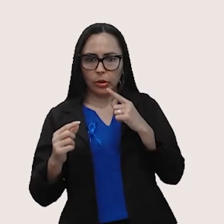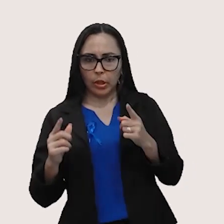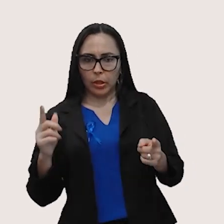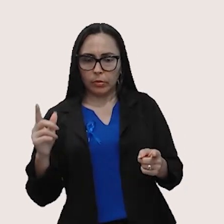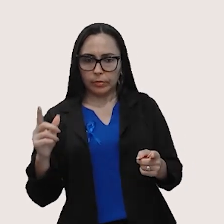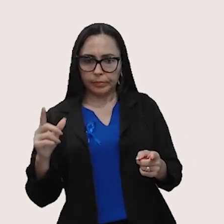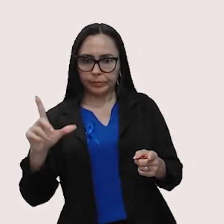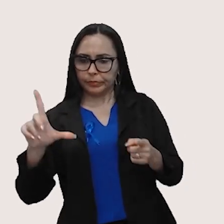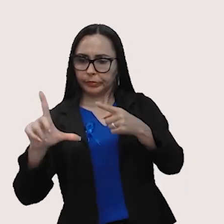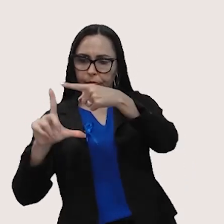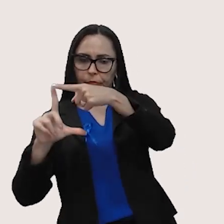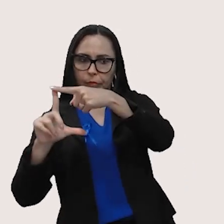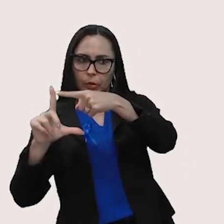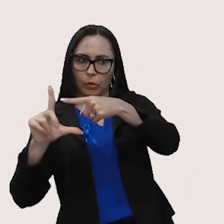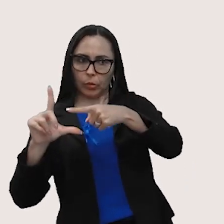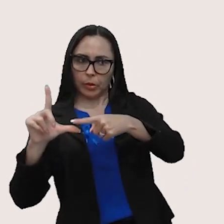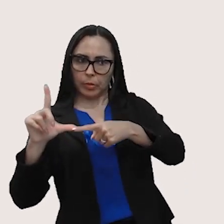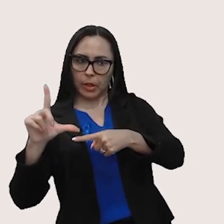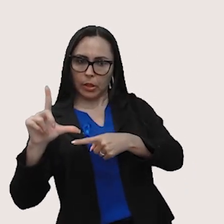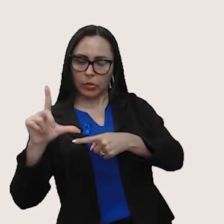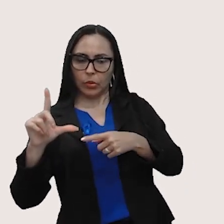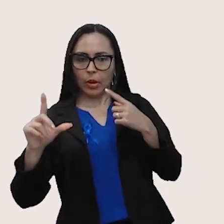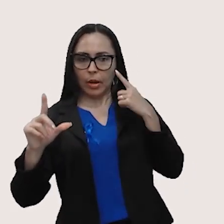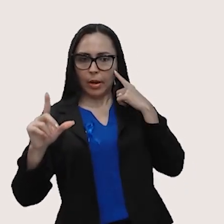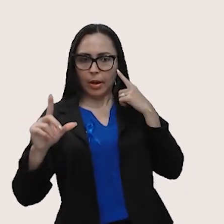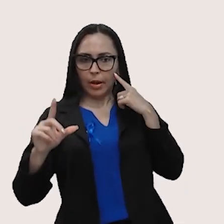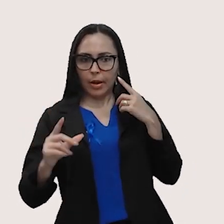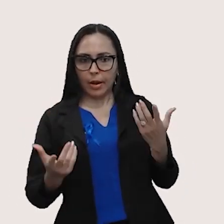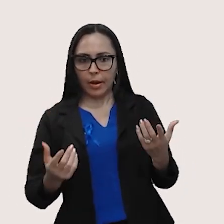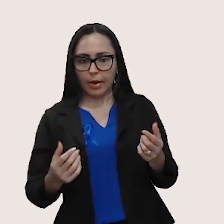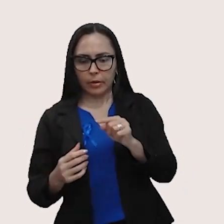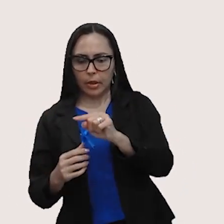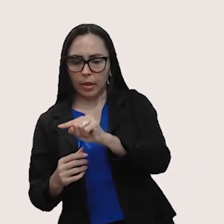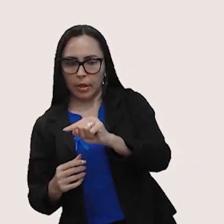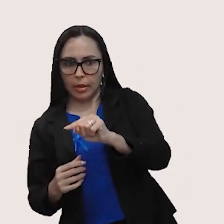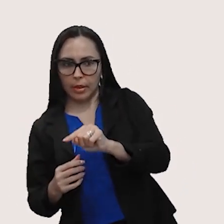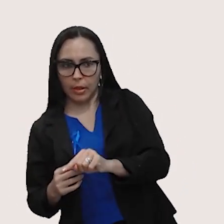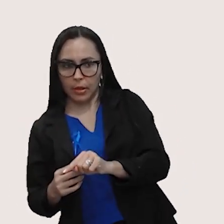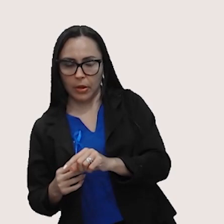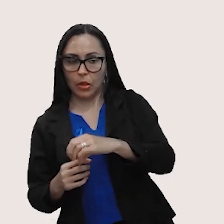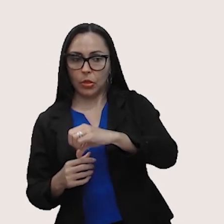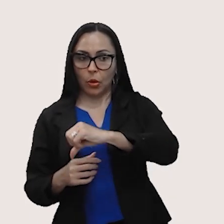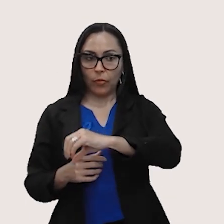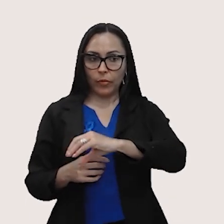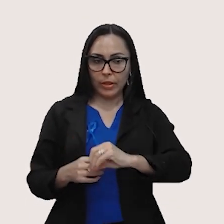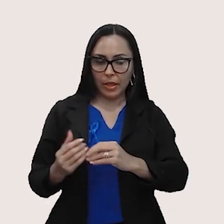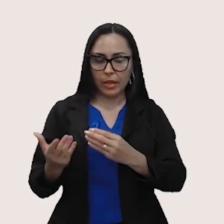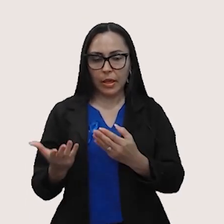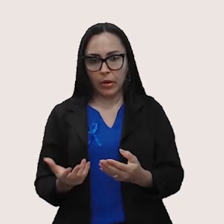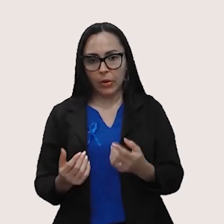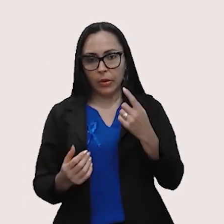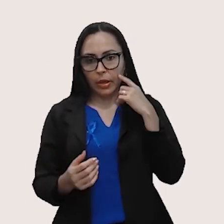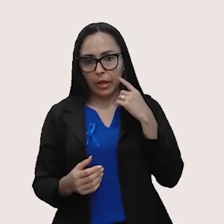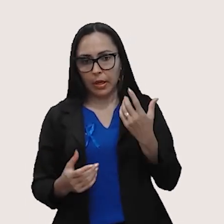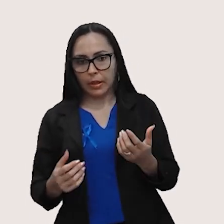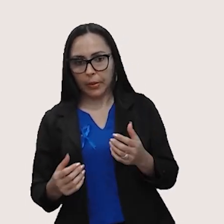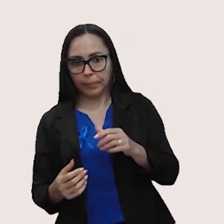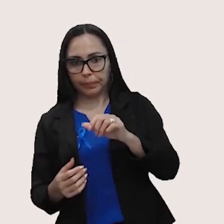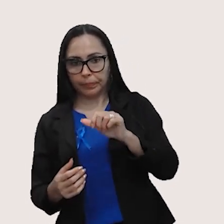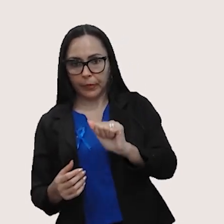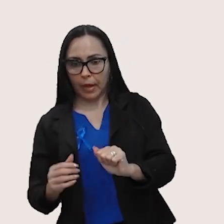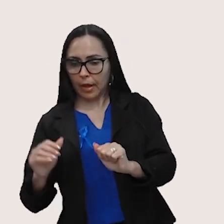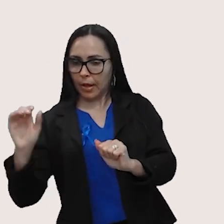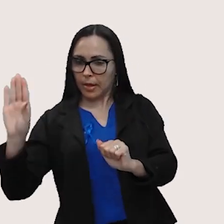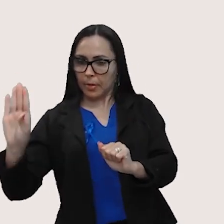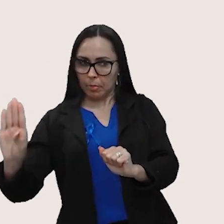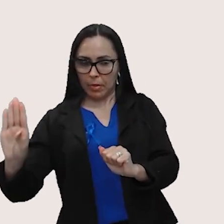e uma largura B, ou seja, se eu tenho 90 graus aqui, ó, A e B também recebem nomes especiais, que são os catetos,